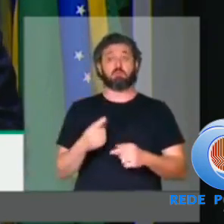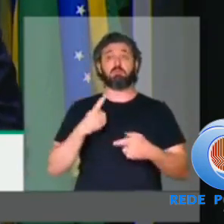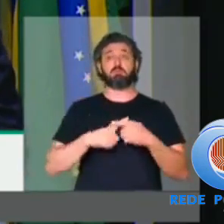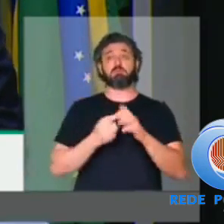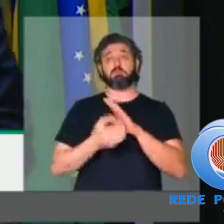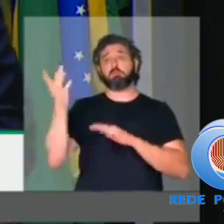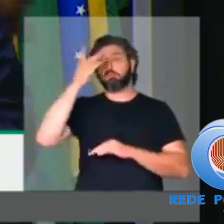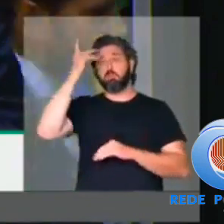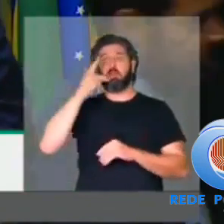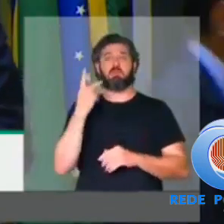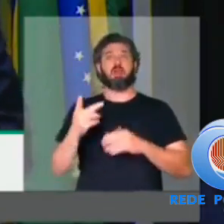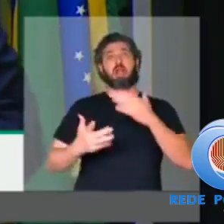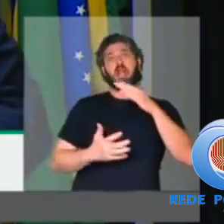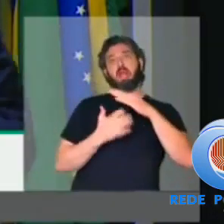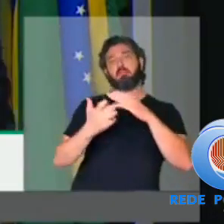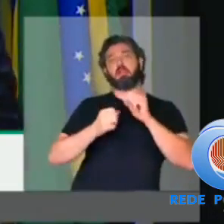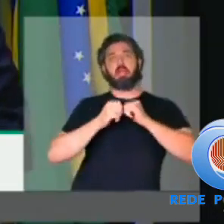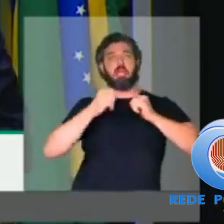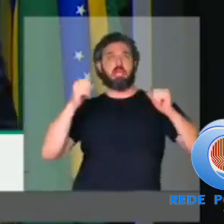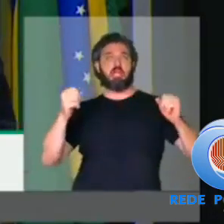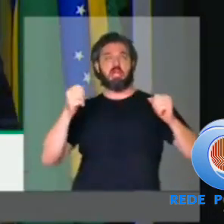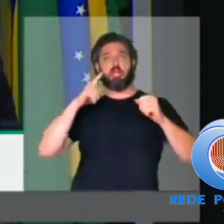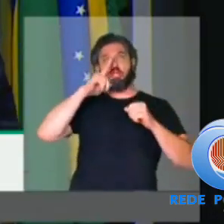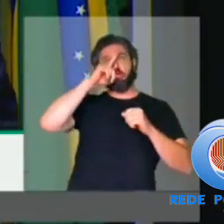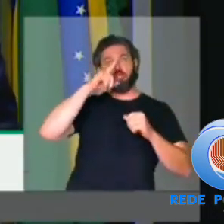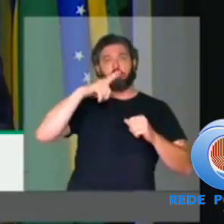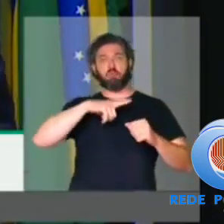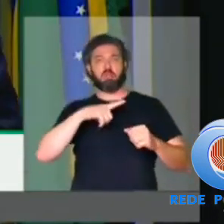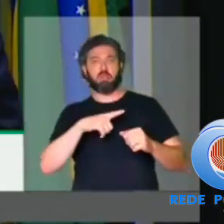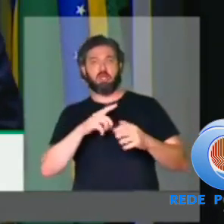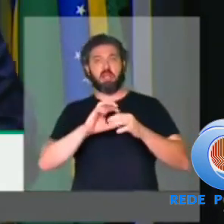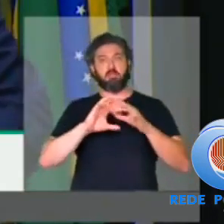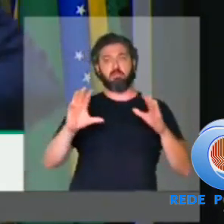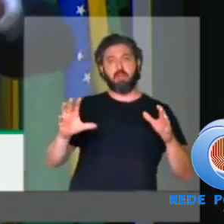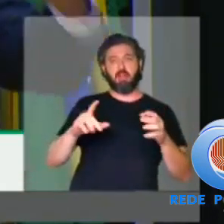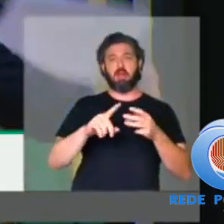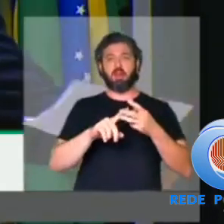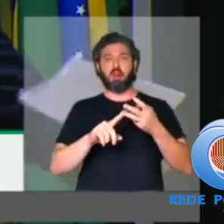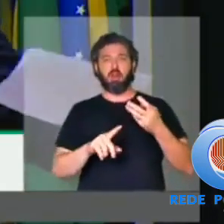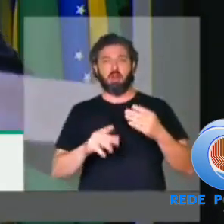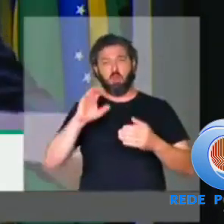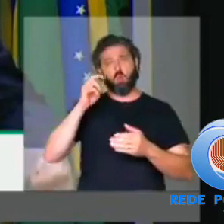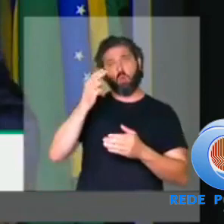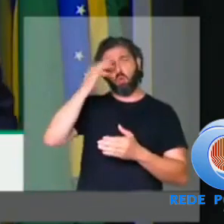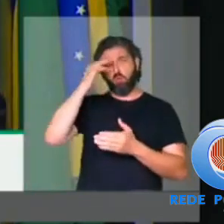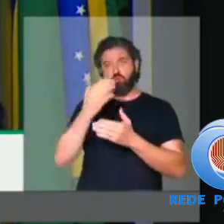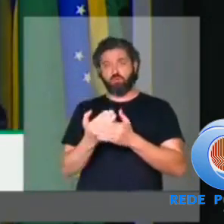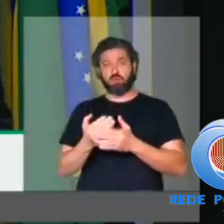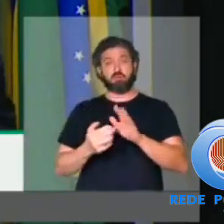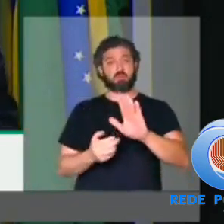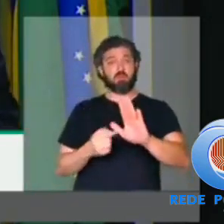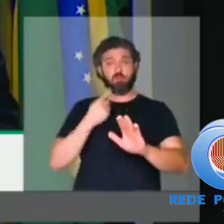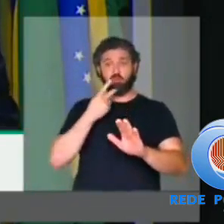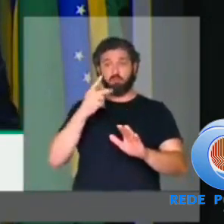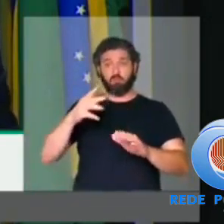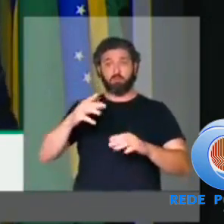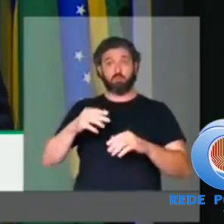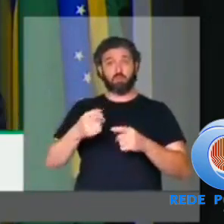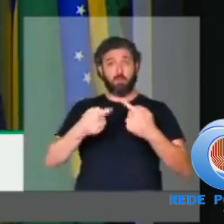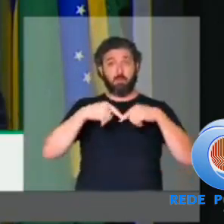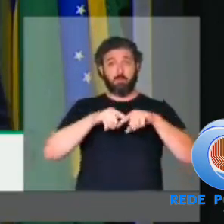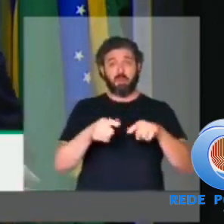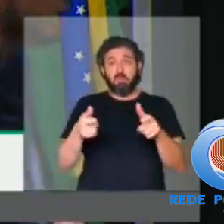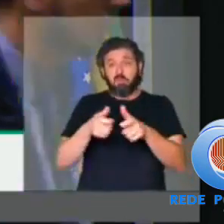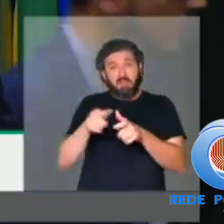porque muitos falam aqui de grandes empresários, dos riscos que tem na liberação ou na confiança. Eu falo aqui do